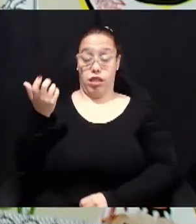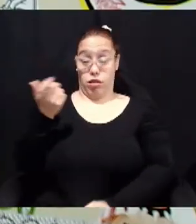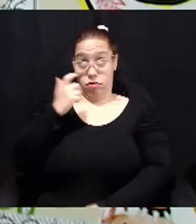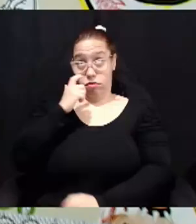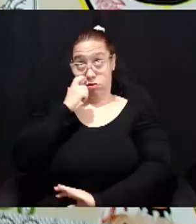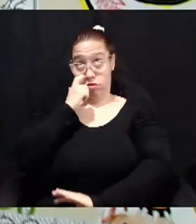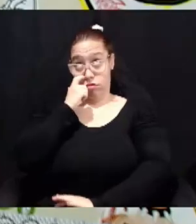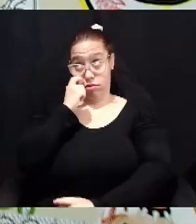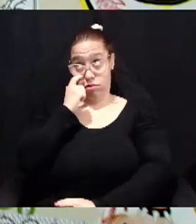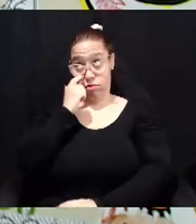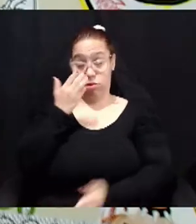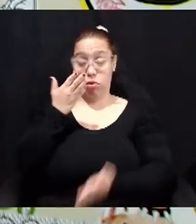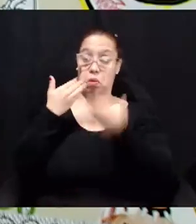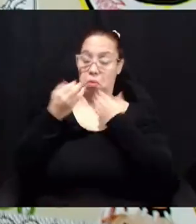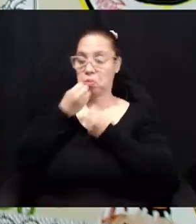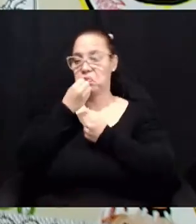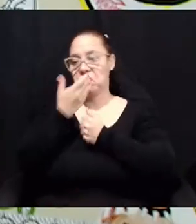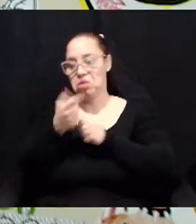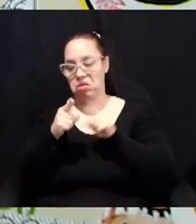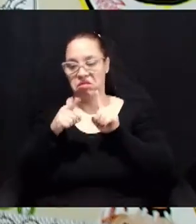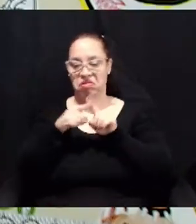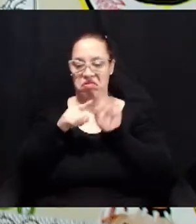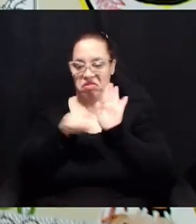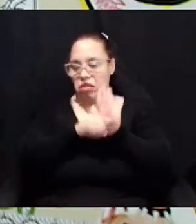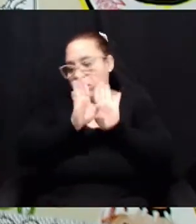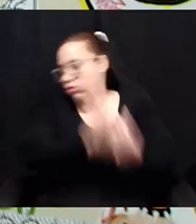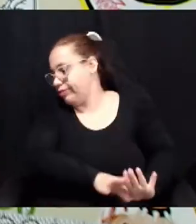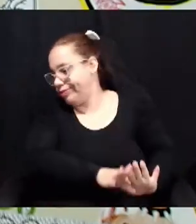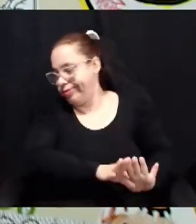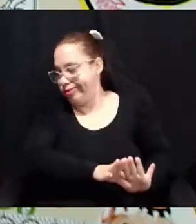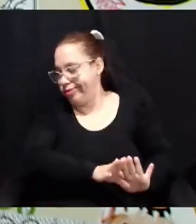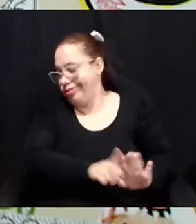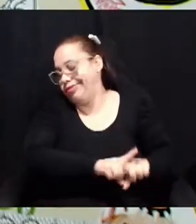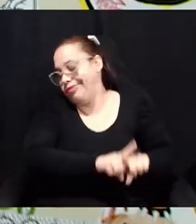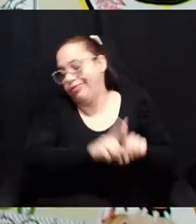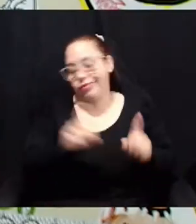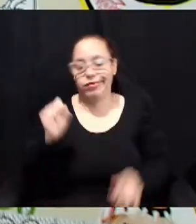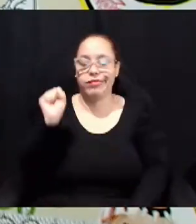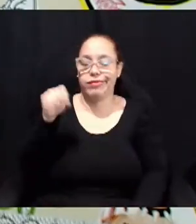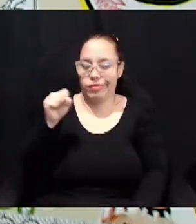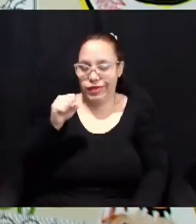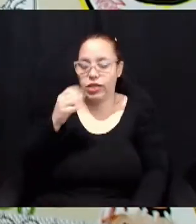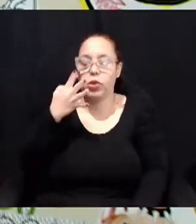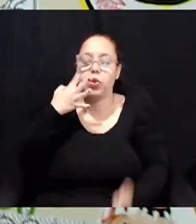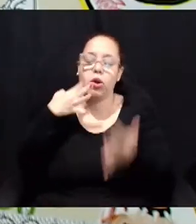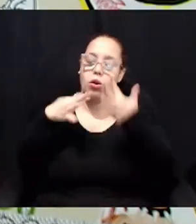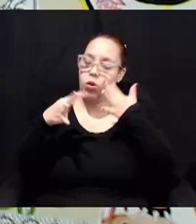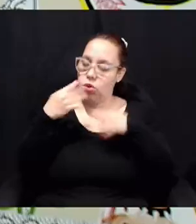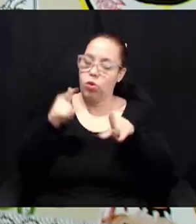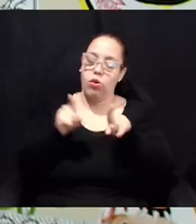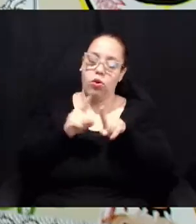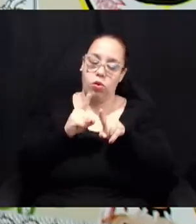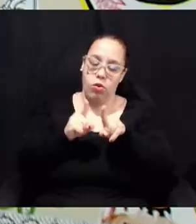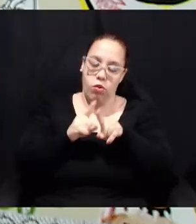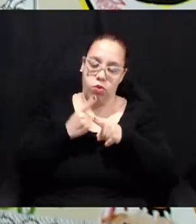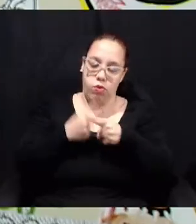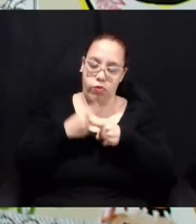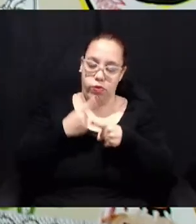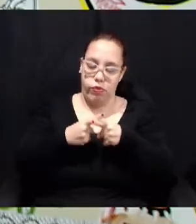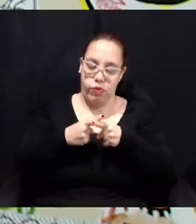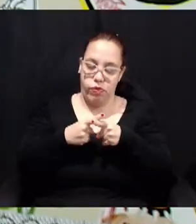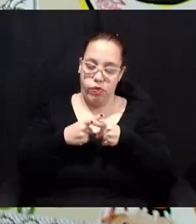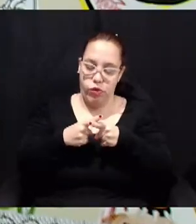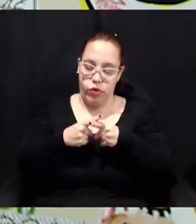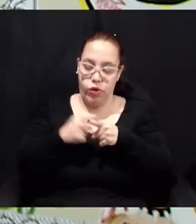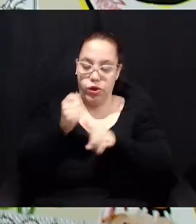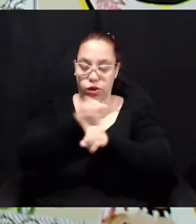comentários positivos quanto pelos comentários negativos, mas ainda assim isso é muito interessante, porque é óbvio, numa sociedade que a gente